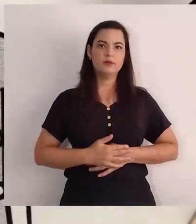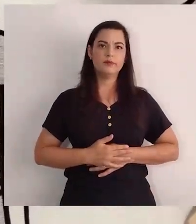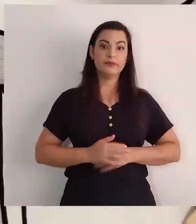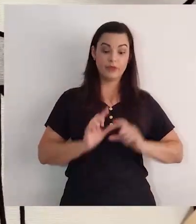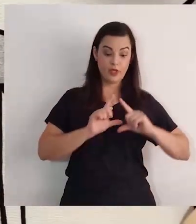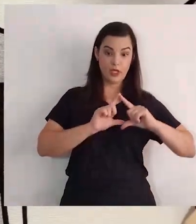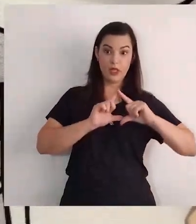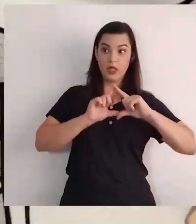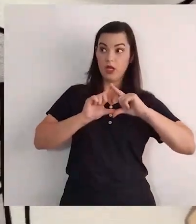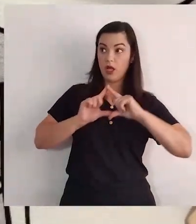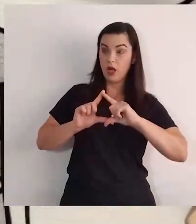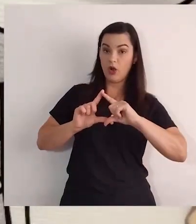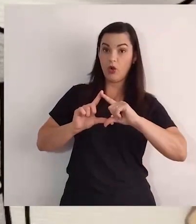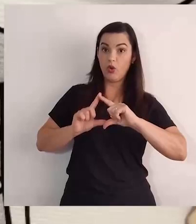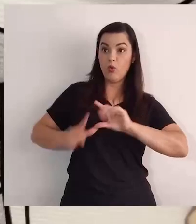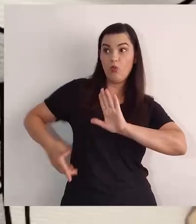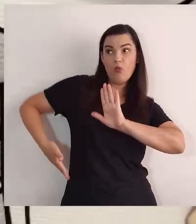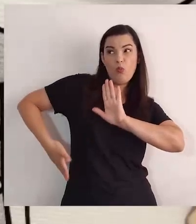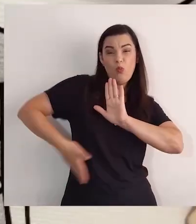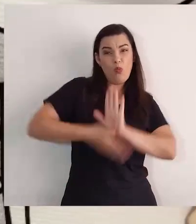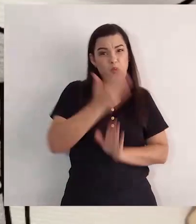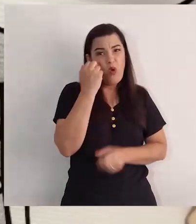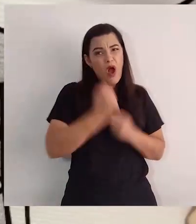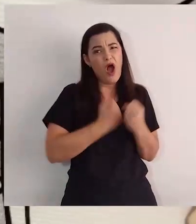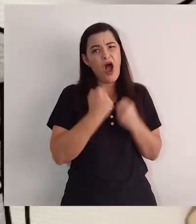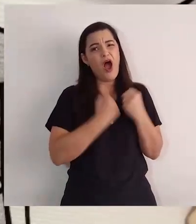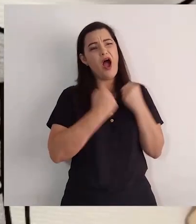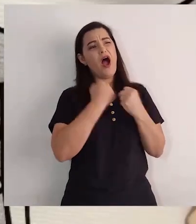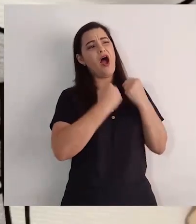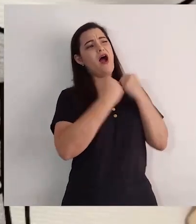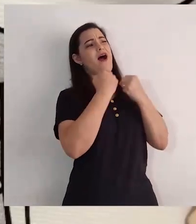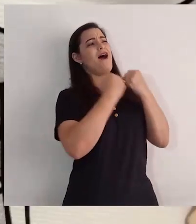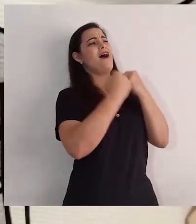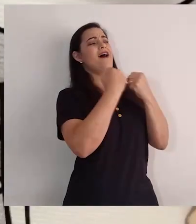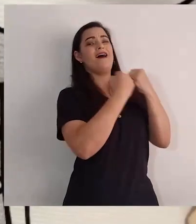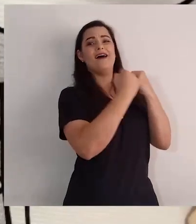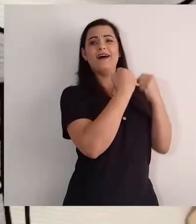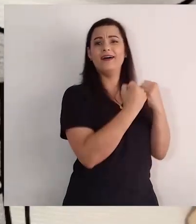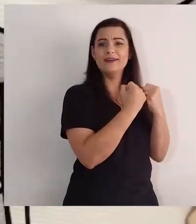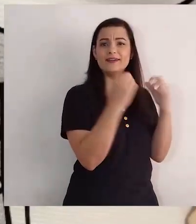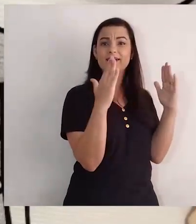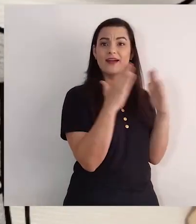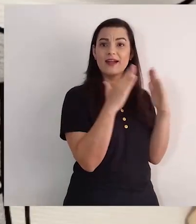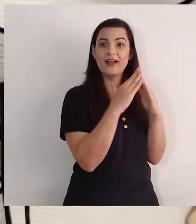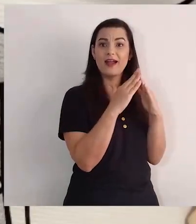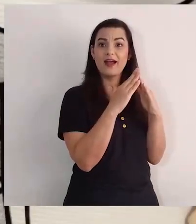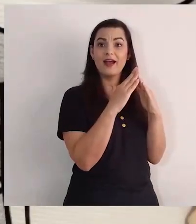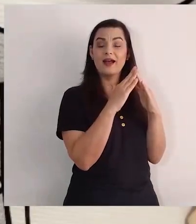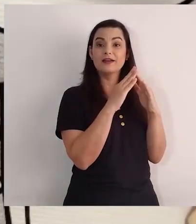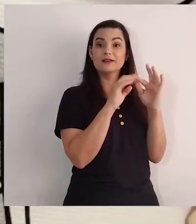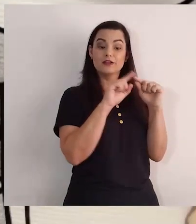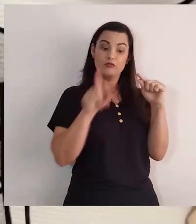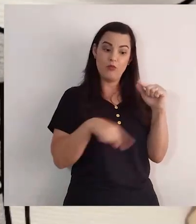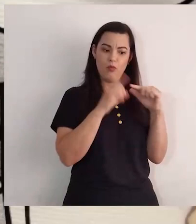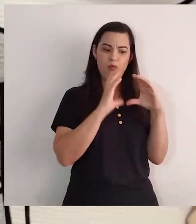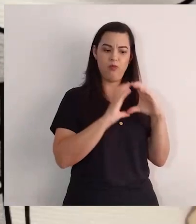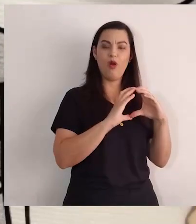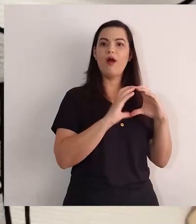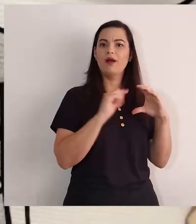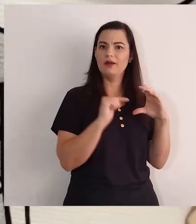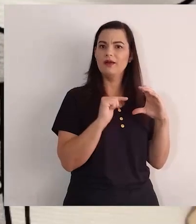Triângulo saiu correndo para a casa do Bolinha, que era de pano e, portanto, mais forte.